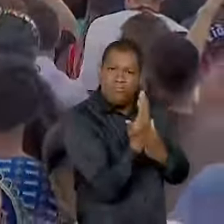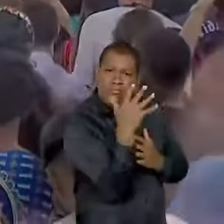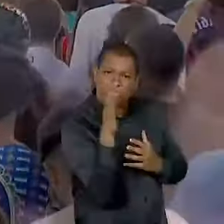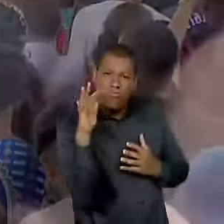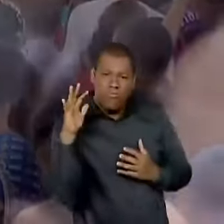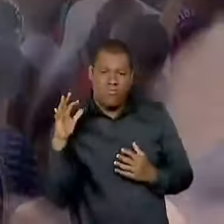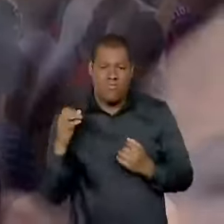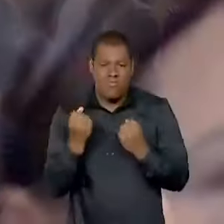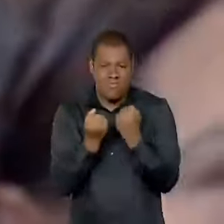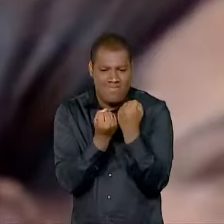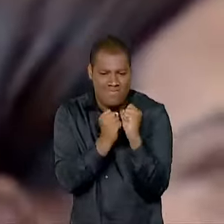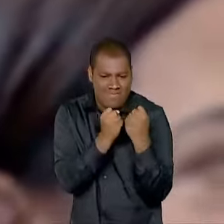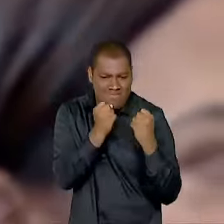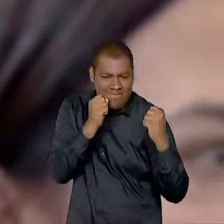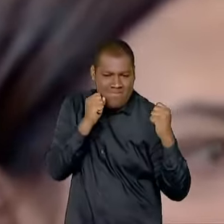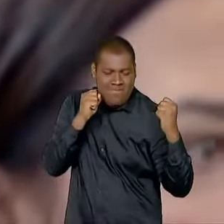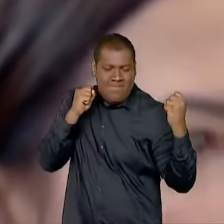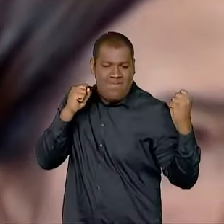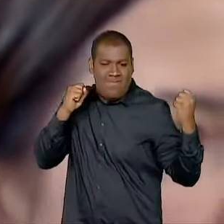gigante pela própria